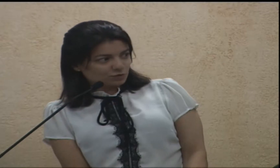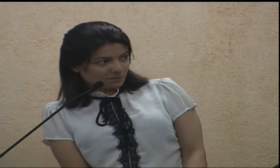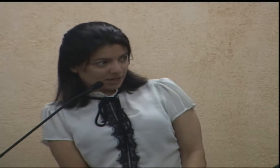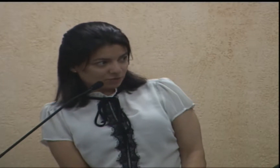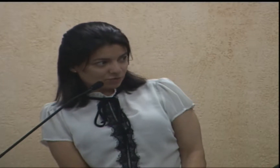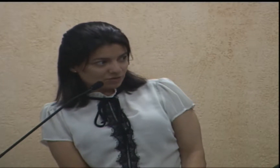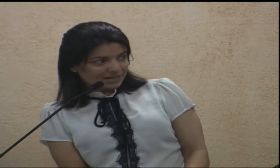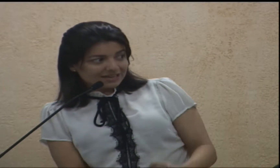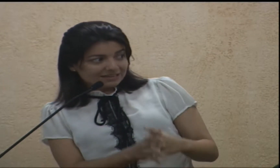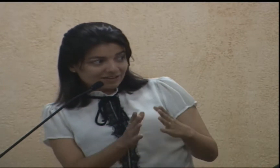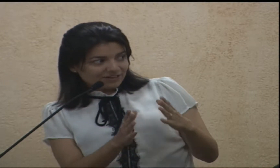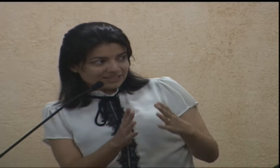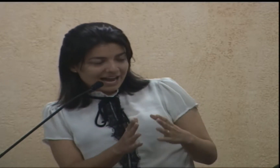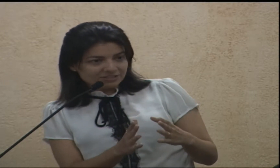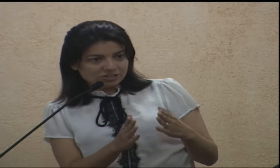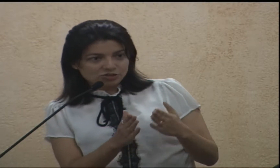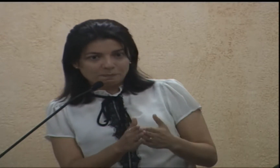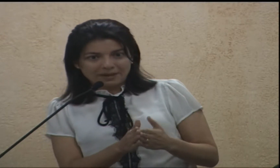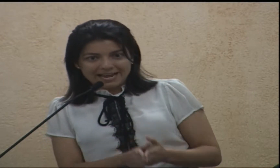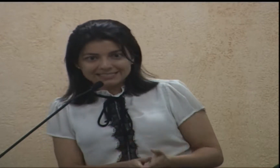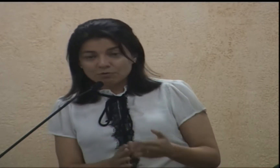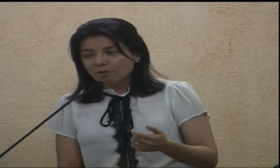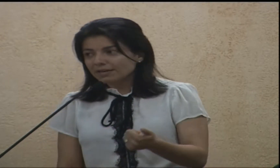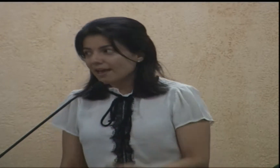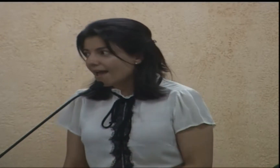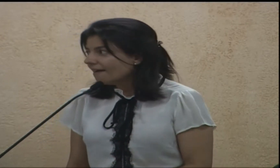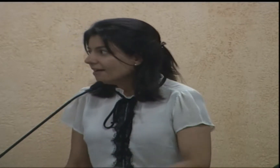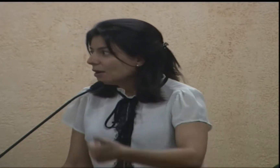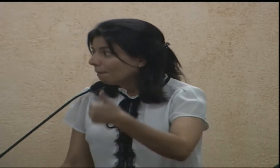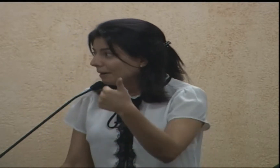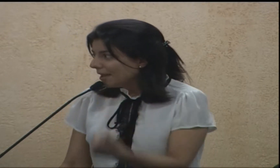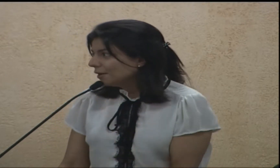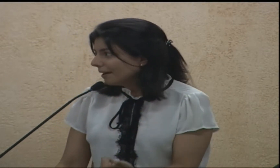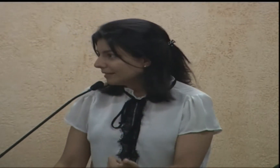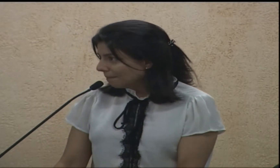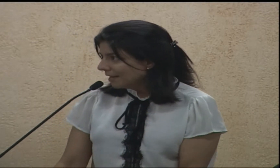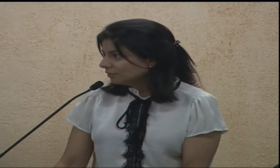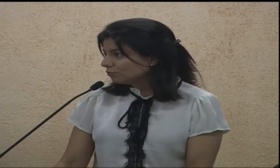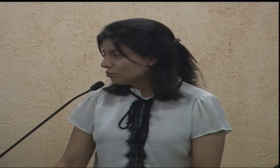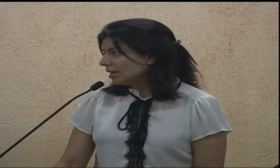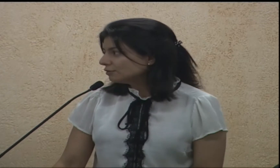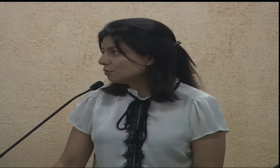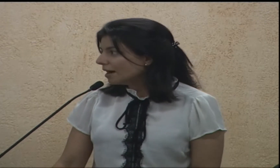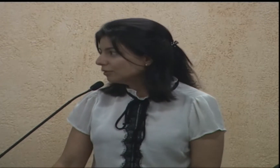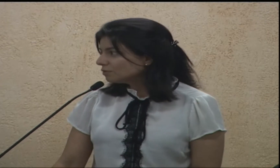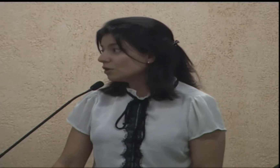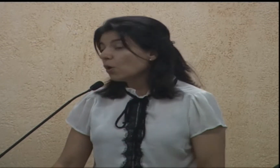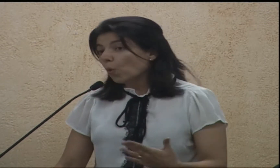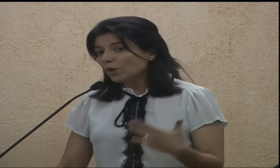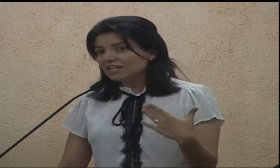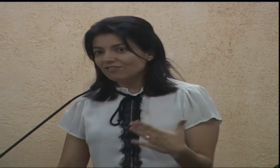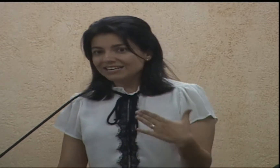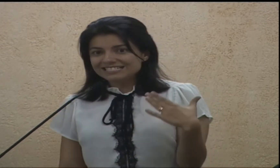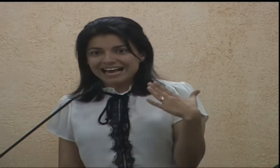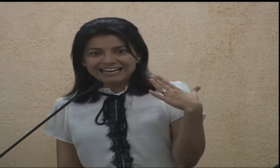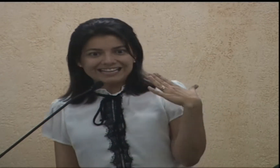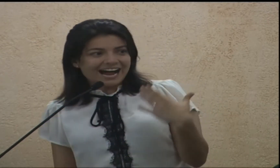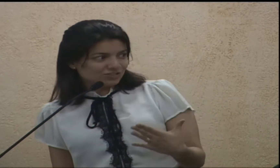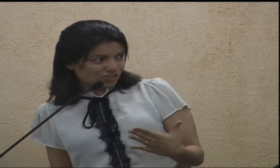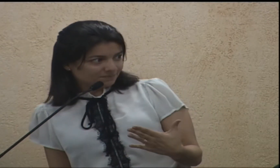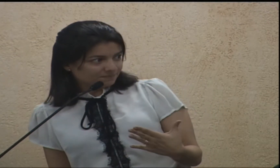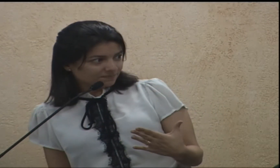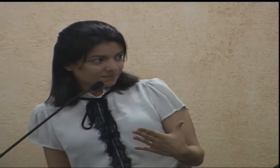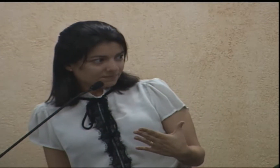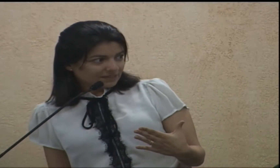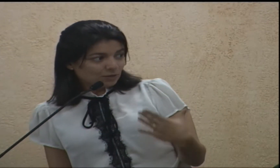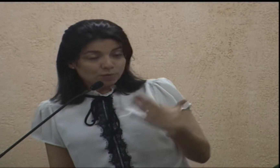em direitos humanos. Na verdade, a gente preza qual que é o primeiro mandamento dos direitos humanos: